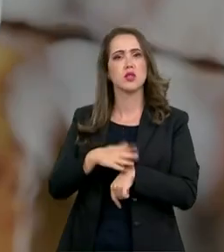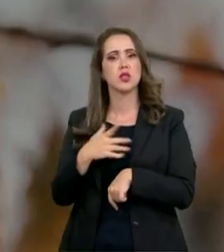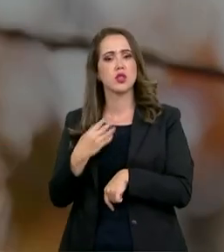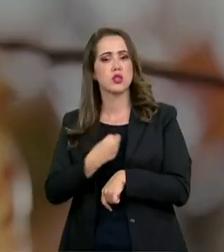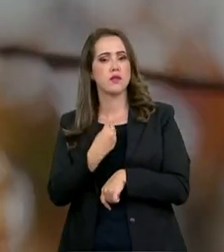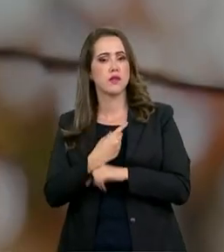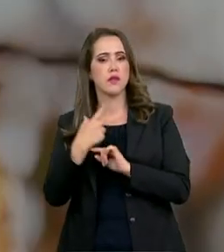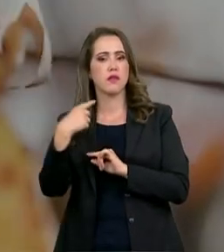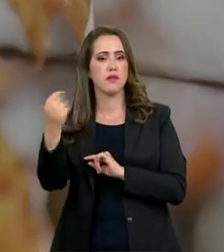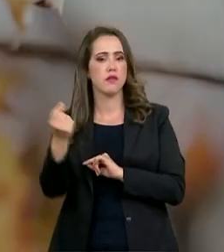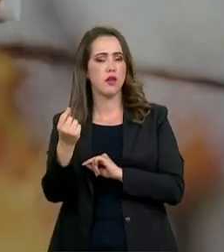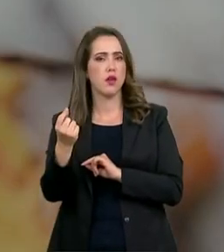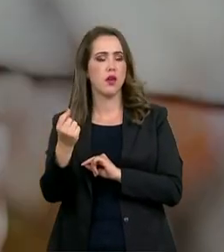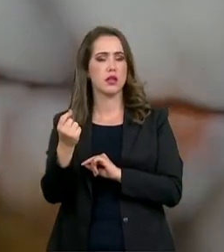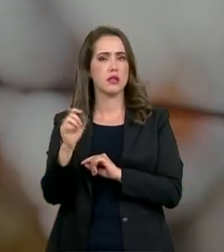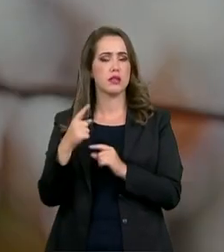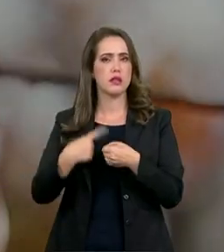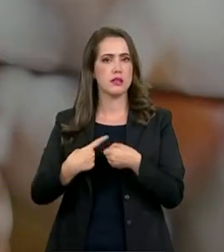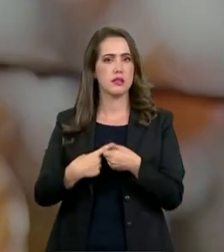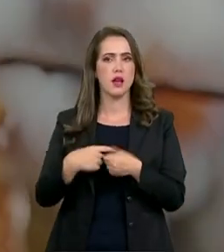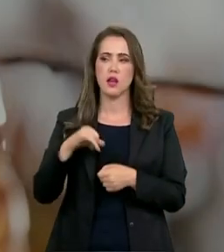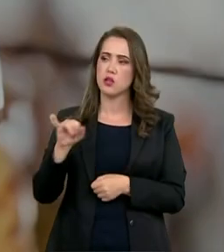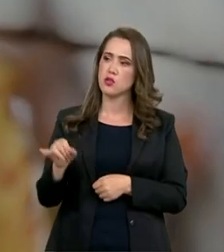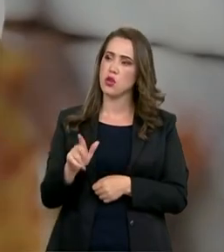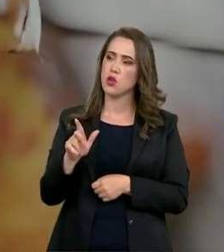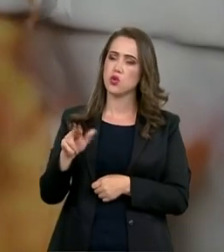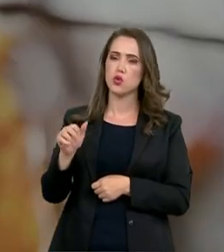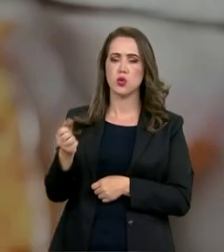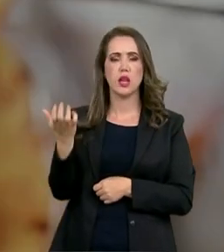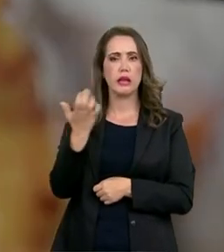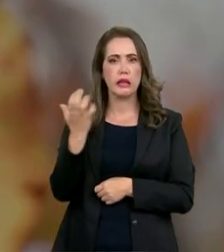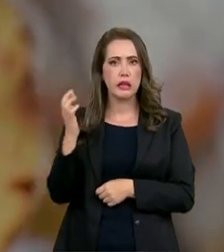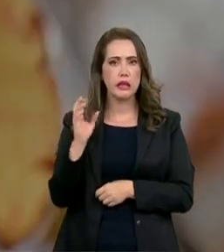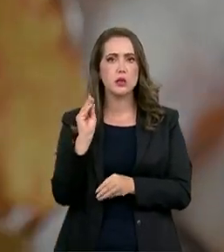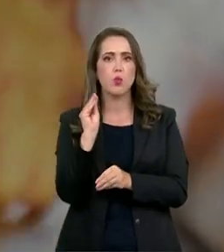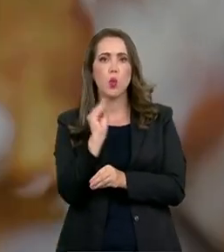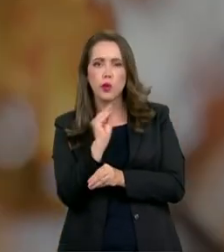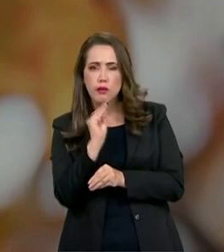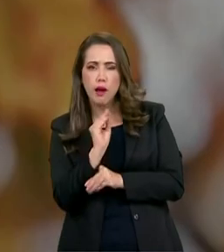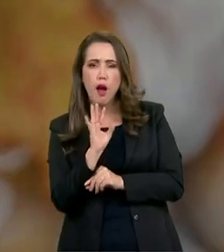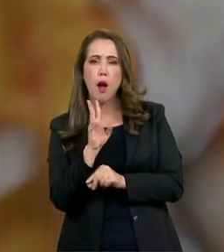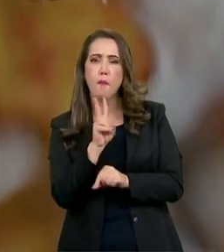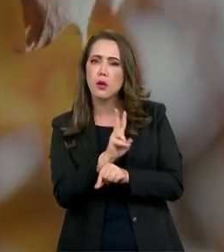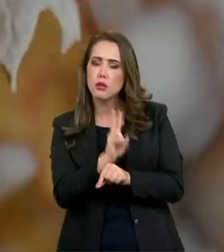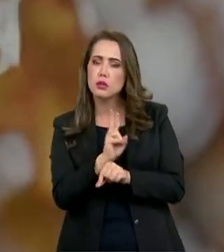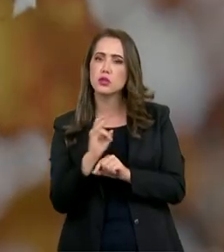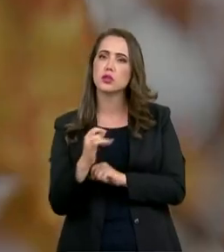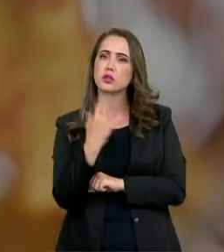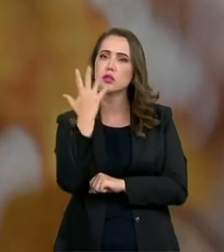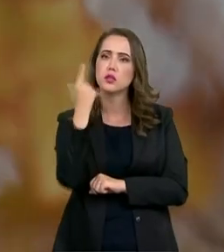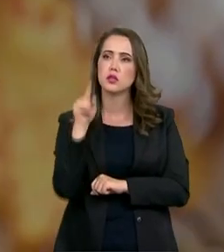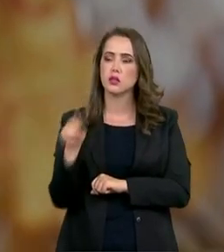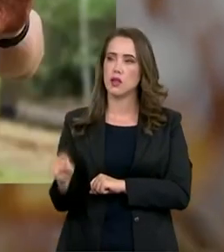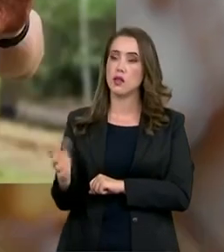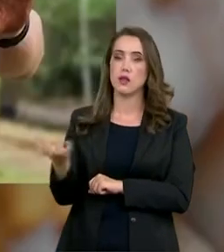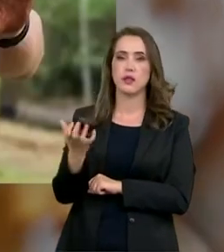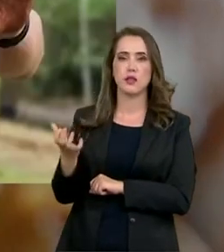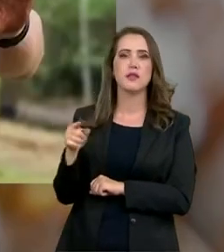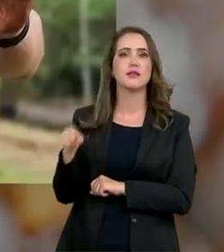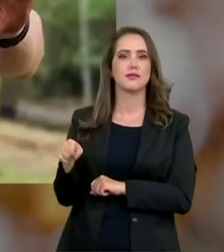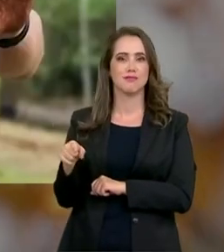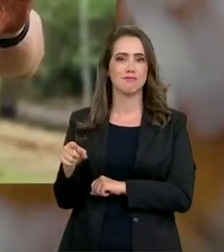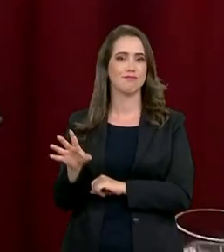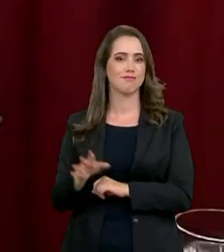quando nós voltamos, Júlia manifestou, foi interessante que esse gatilho veio dela. Já não veio da